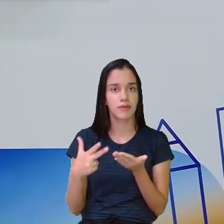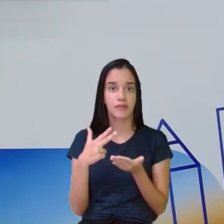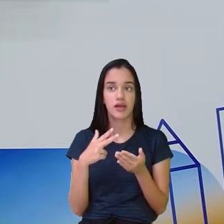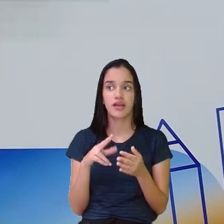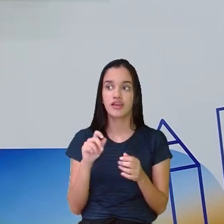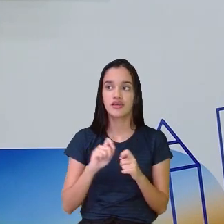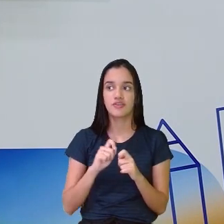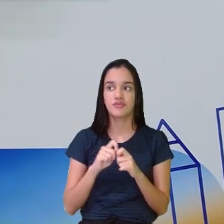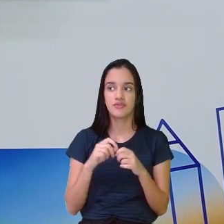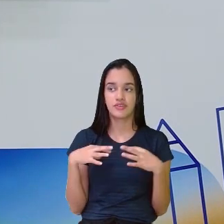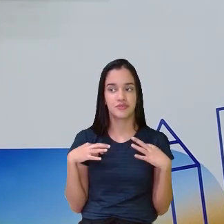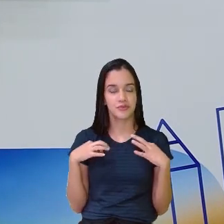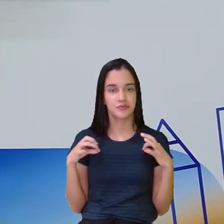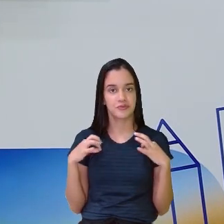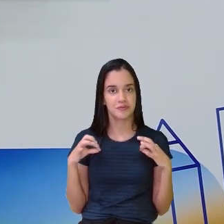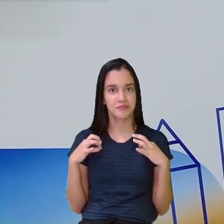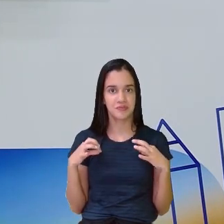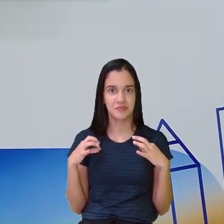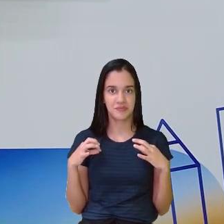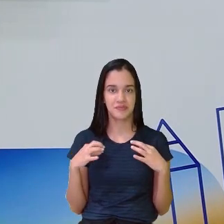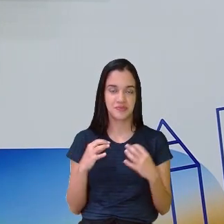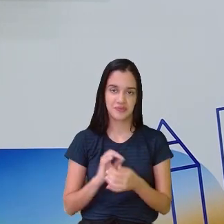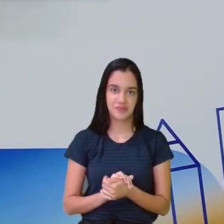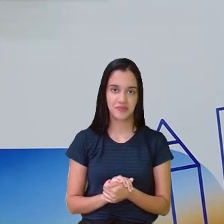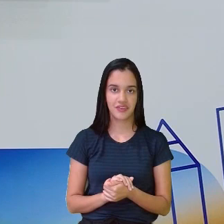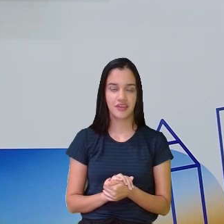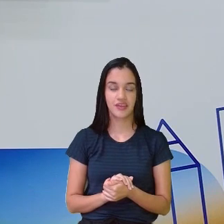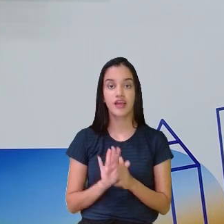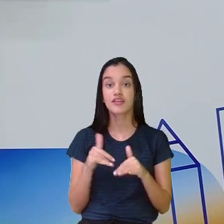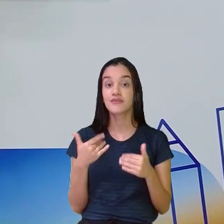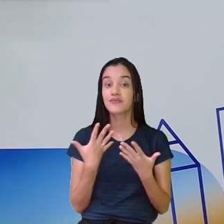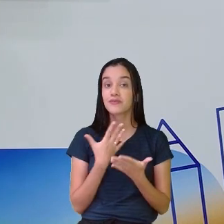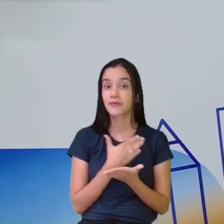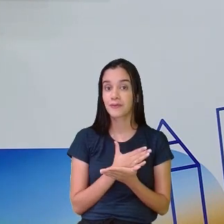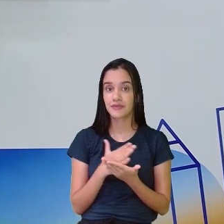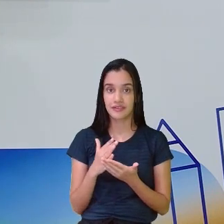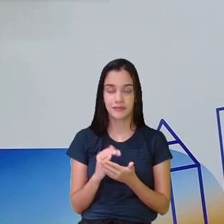um vestidinho para a nossa Comadre Florzinha. Então, vamos começar?